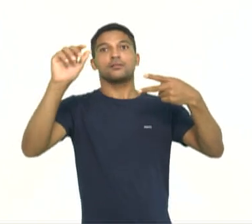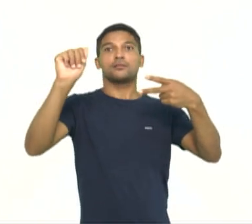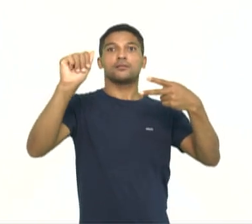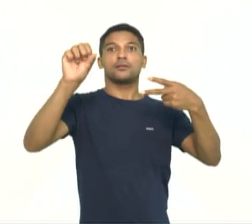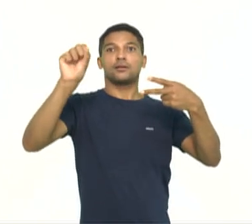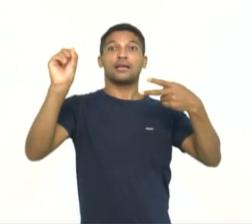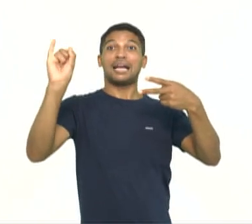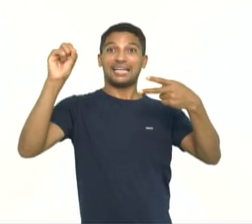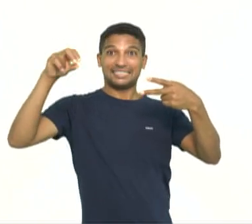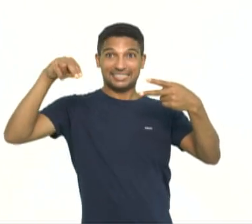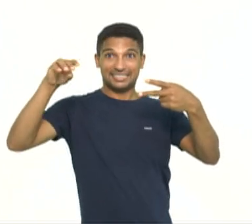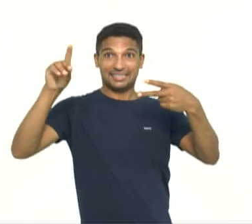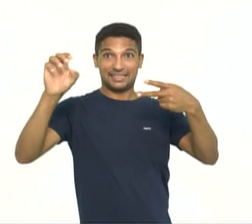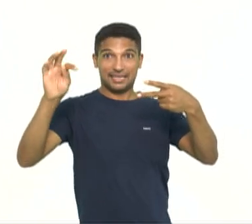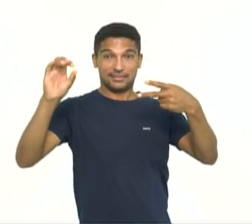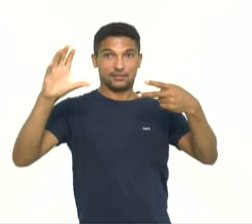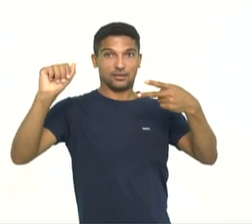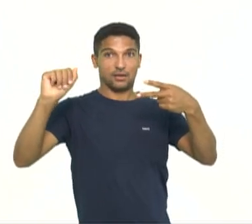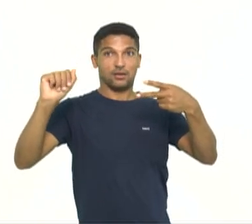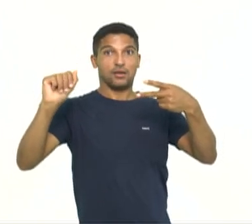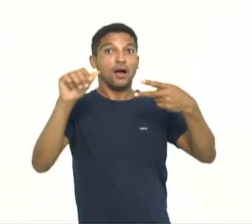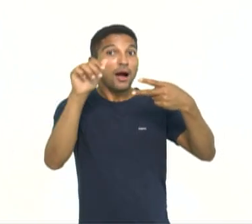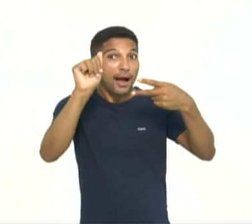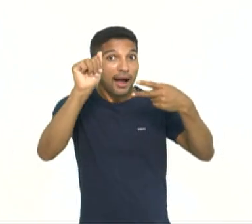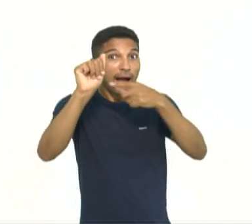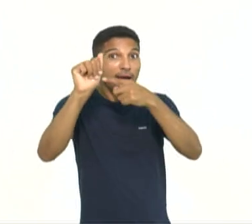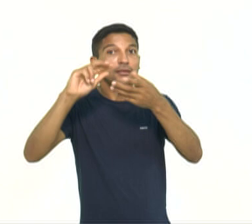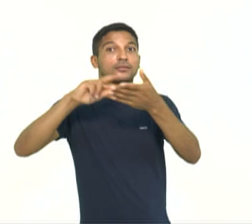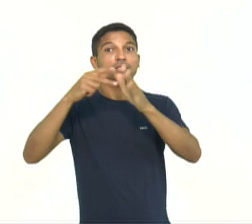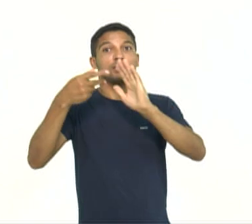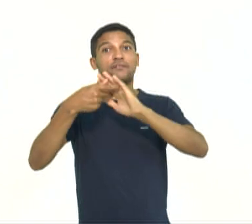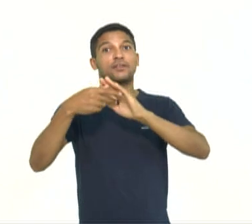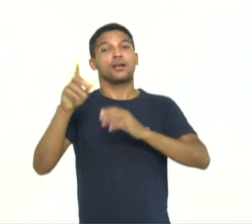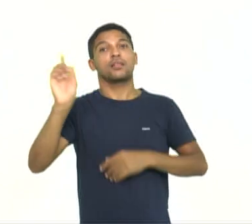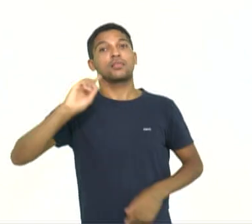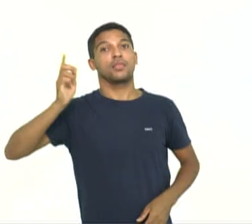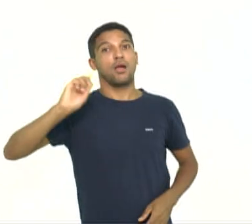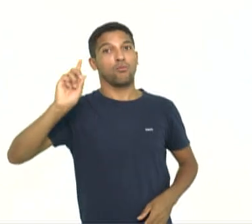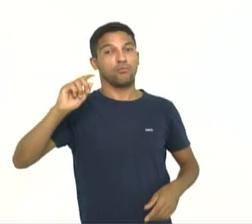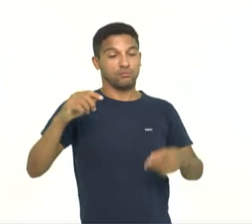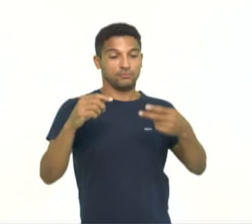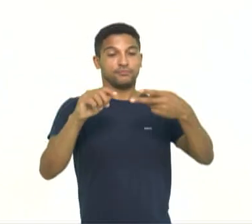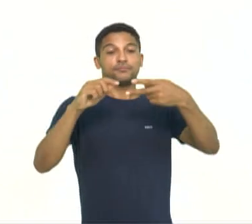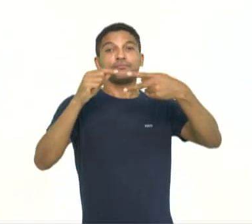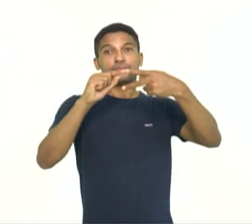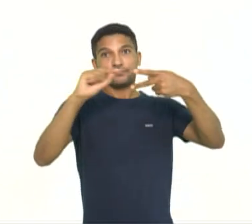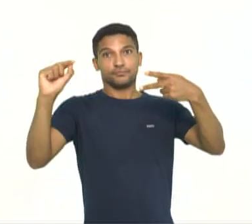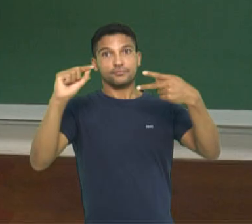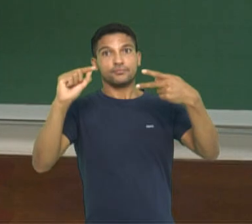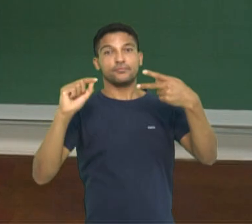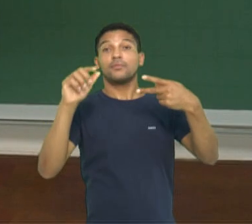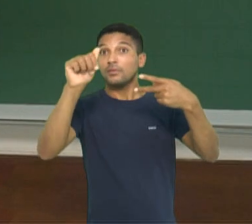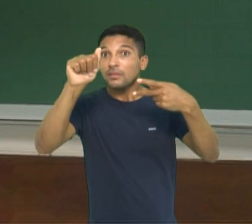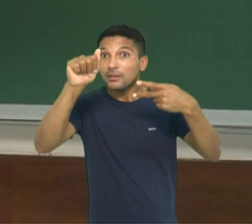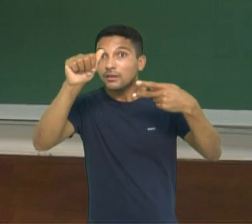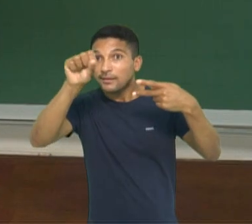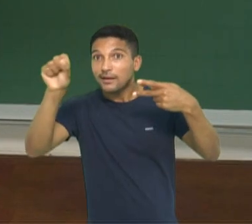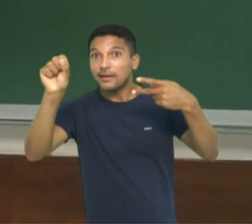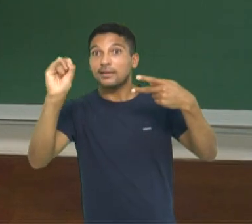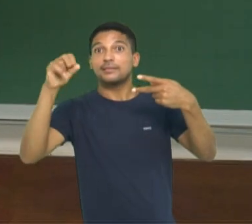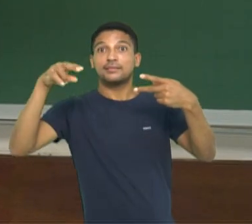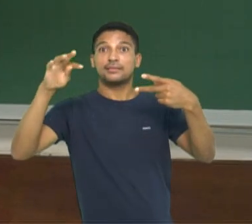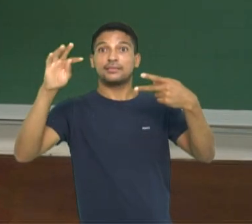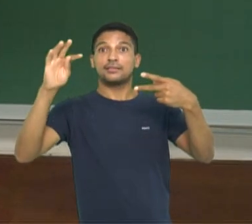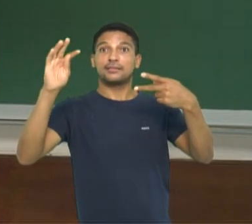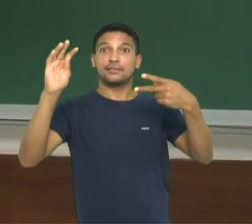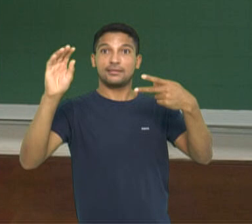ele significa não, é negação, né? Via de regra, o a significa não, né? Então, o que é assindética? É que não